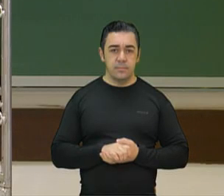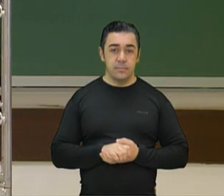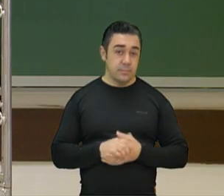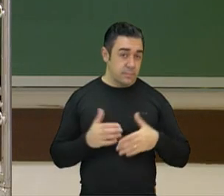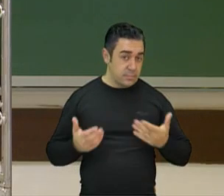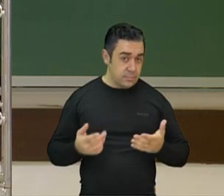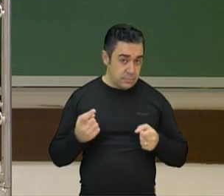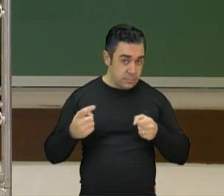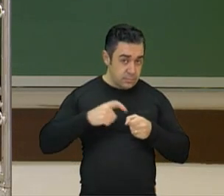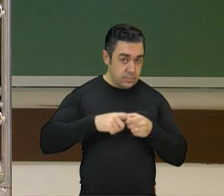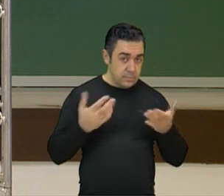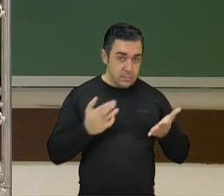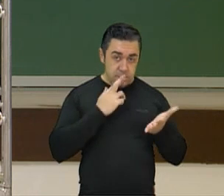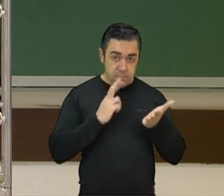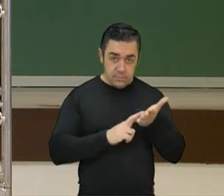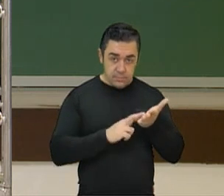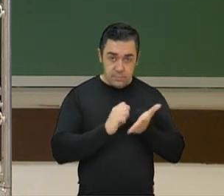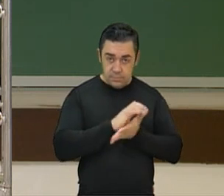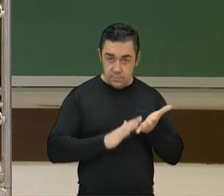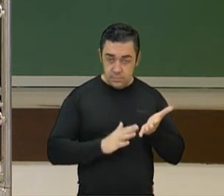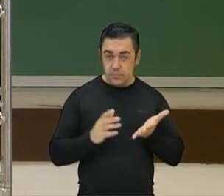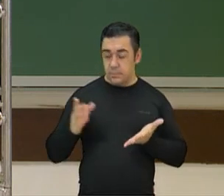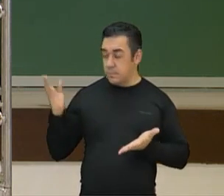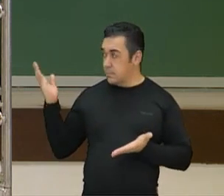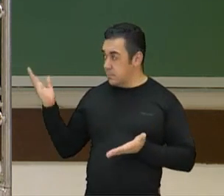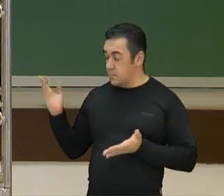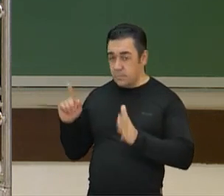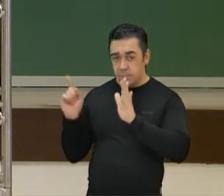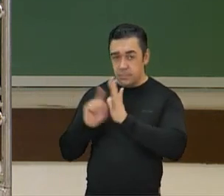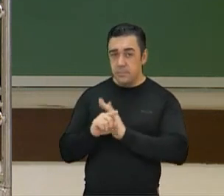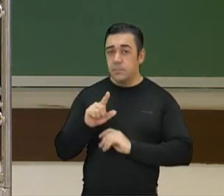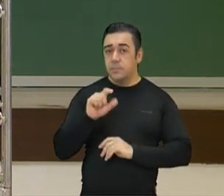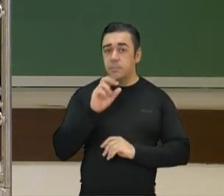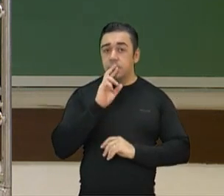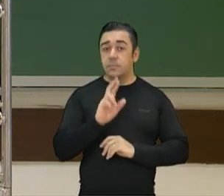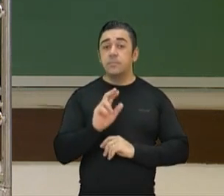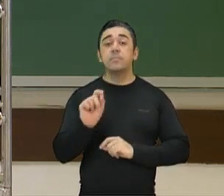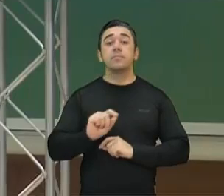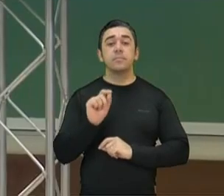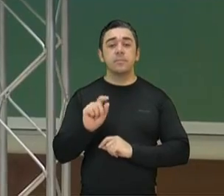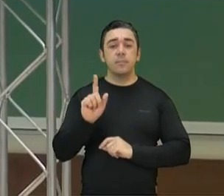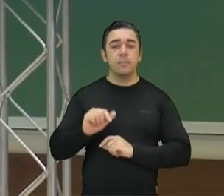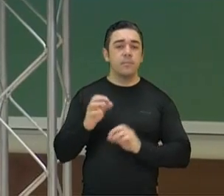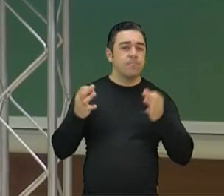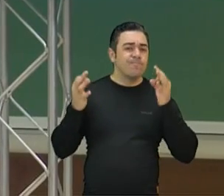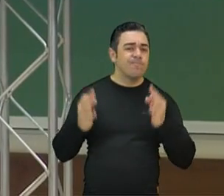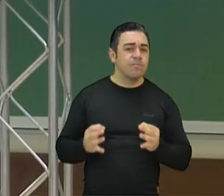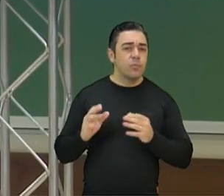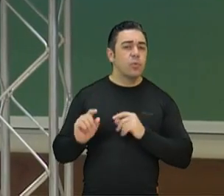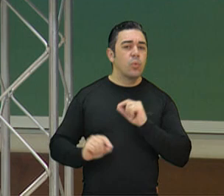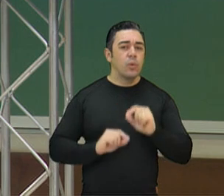Então, pessoal, voltando aqui na resolução do exercício do quiz, assinale a alternativa